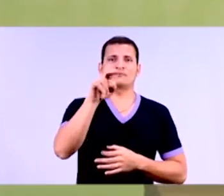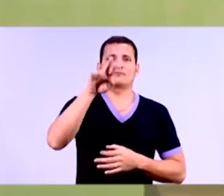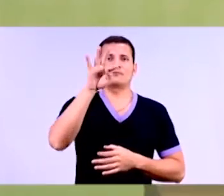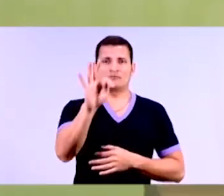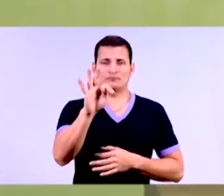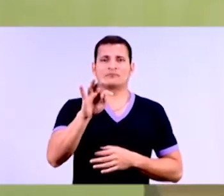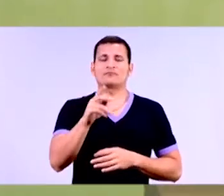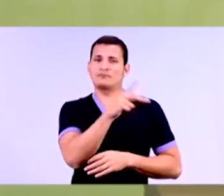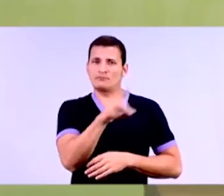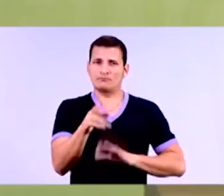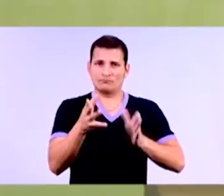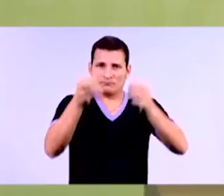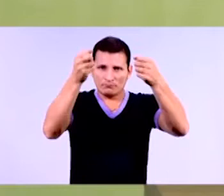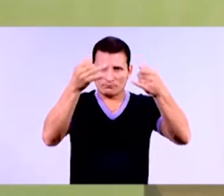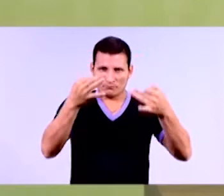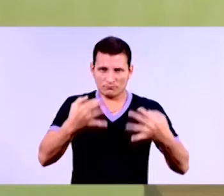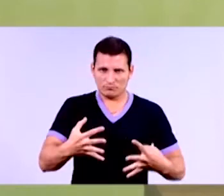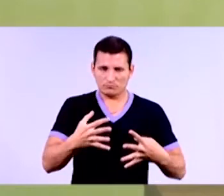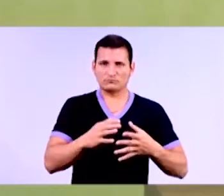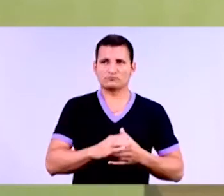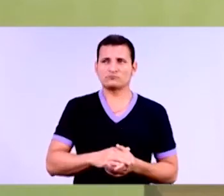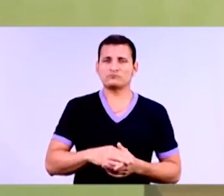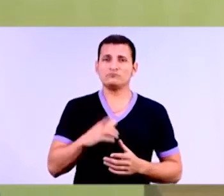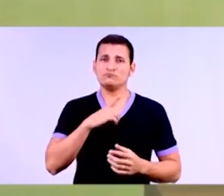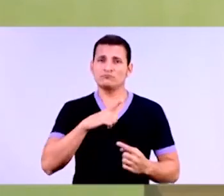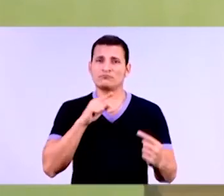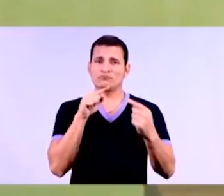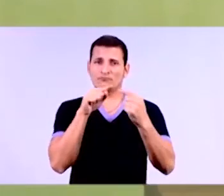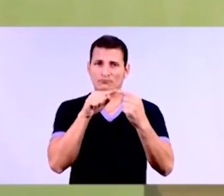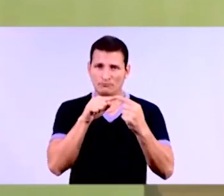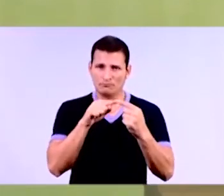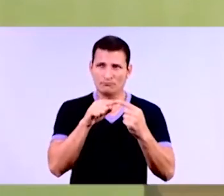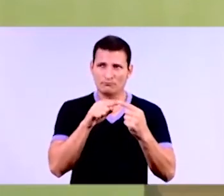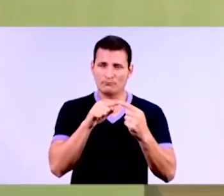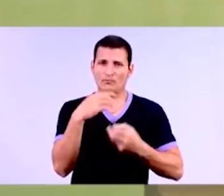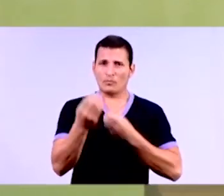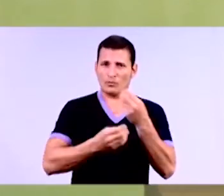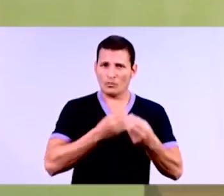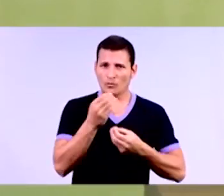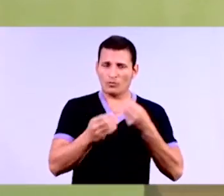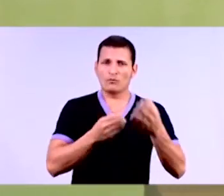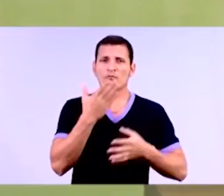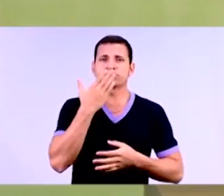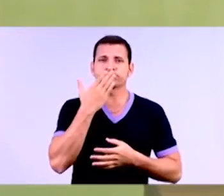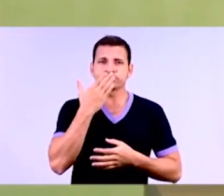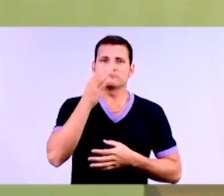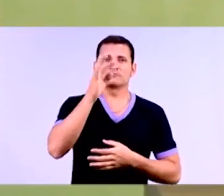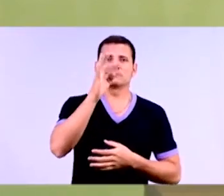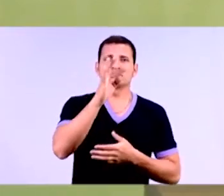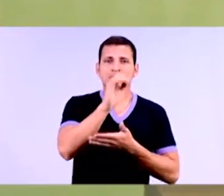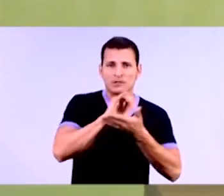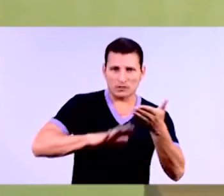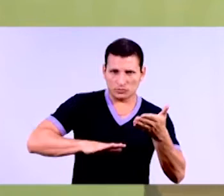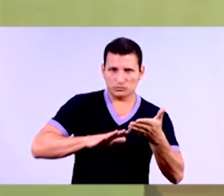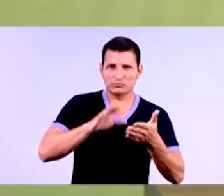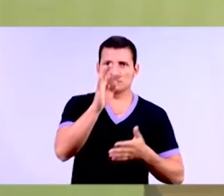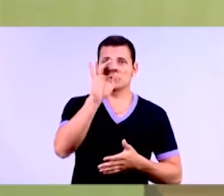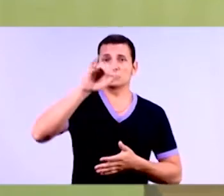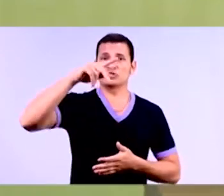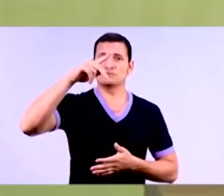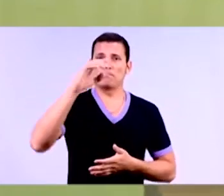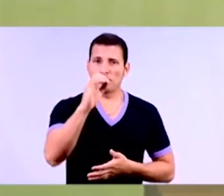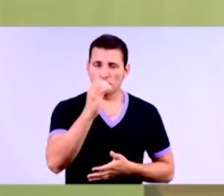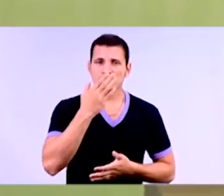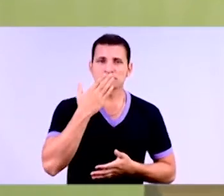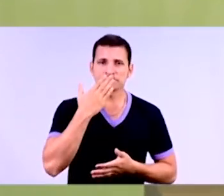como a professora já explicou, está ligado ao formato do texto, ao tipo, formato do texto.